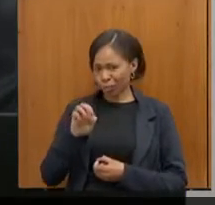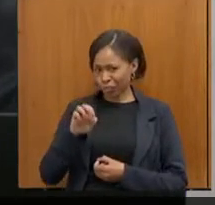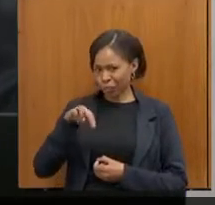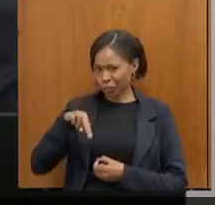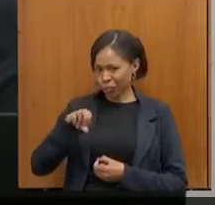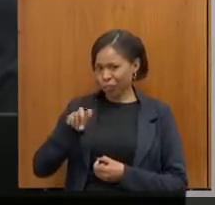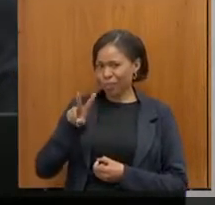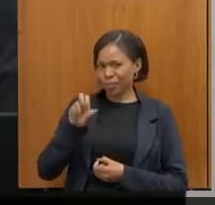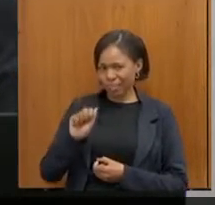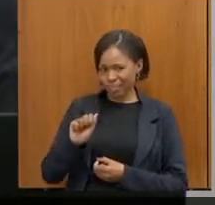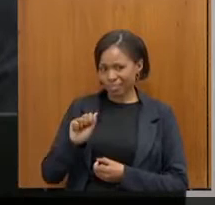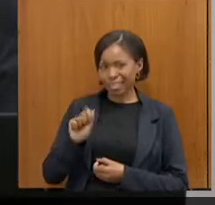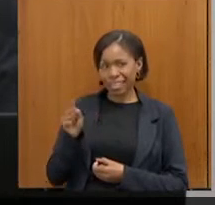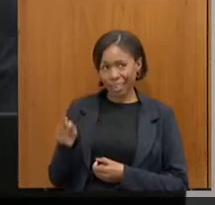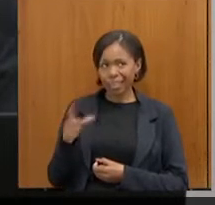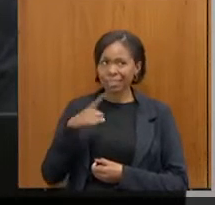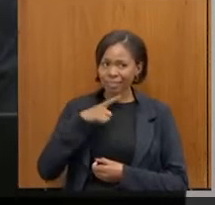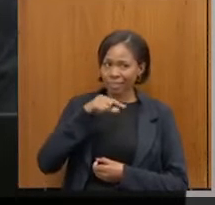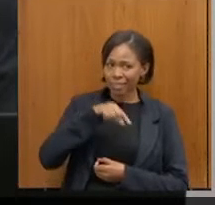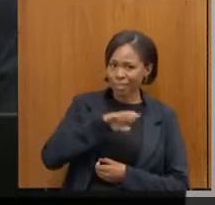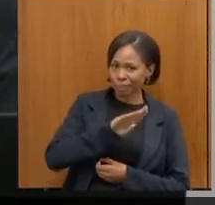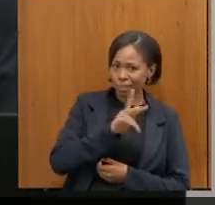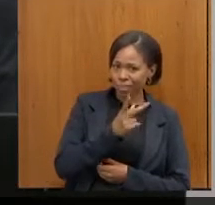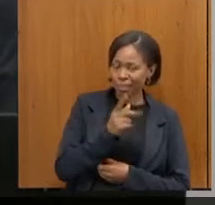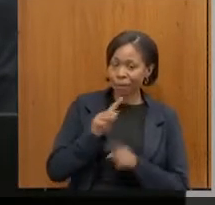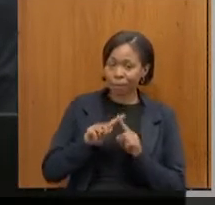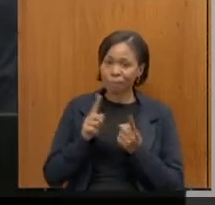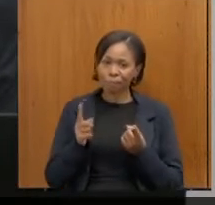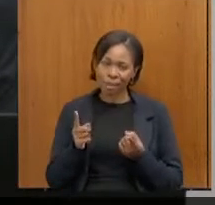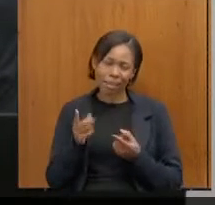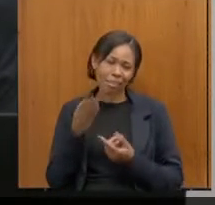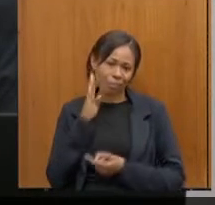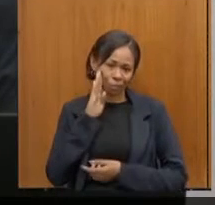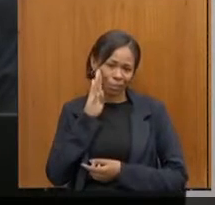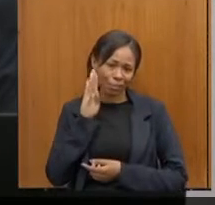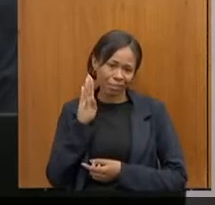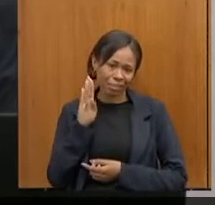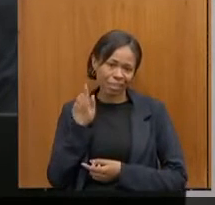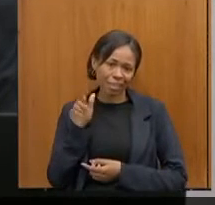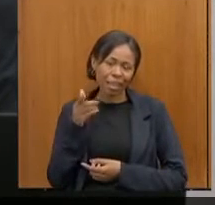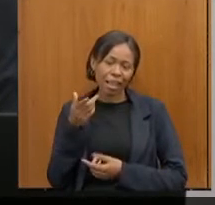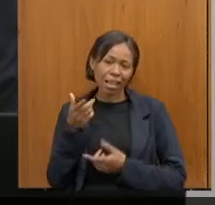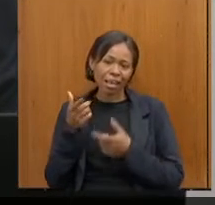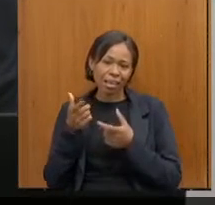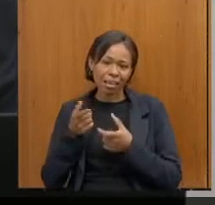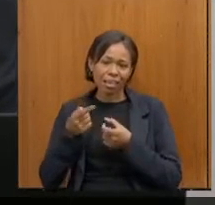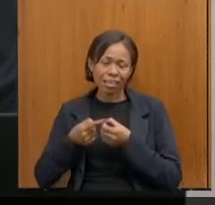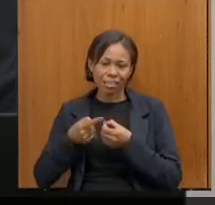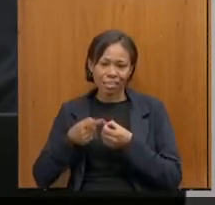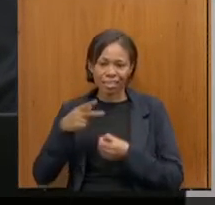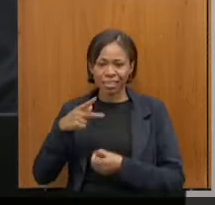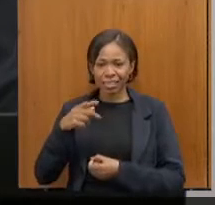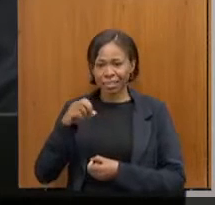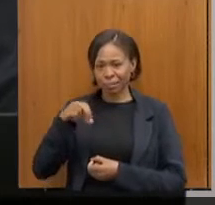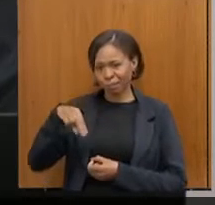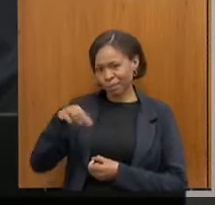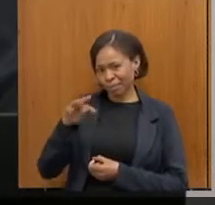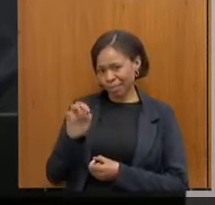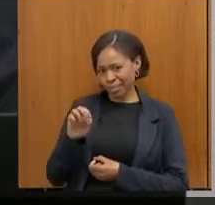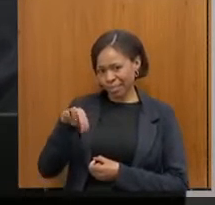mas com raízes E aí na nossa cidade princesinha da Zona da Mata nossa querida Ponte